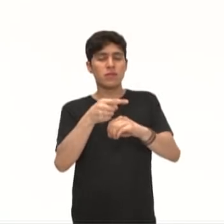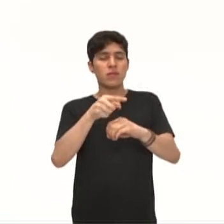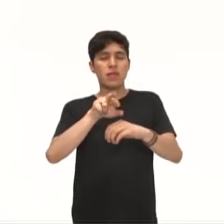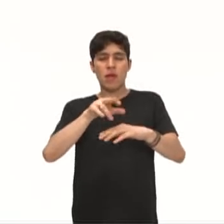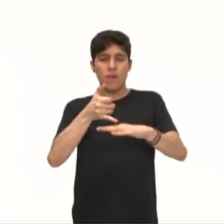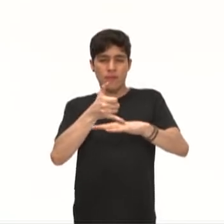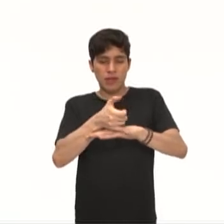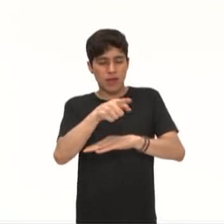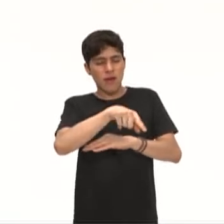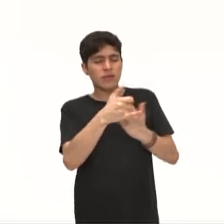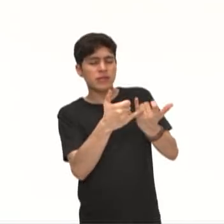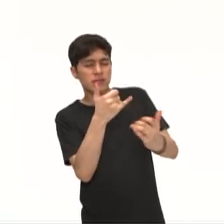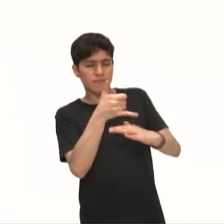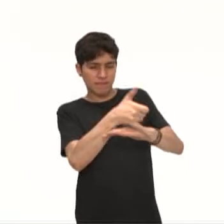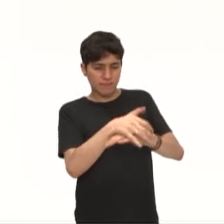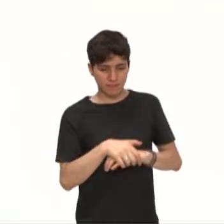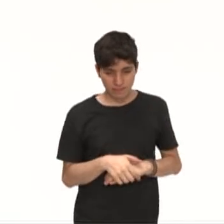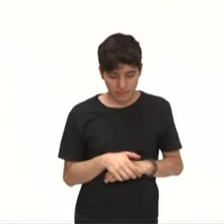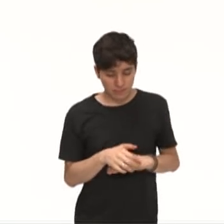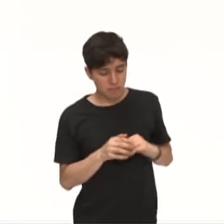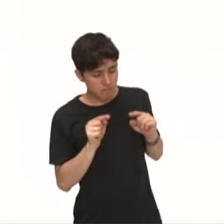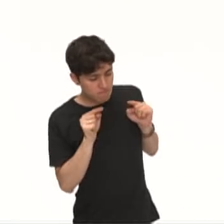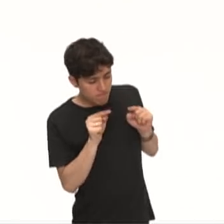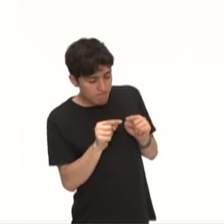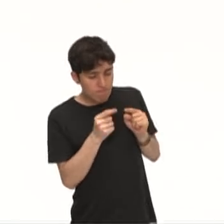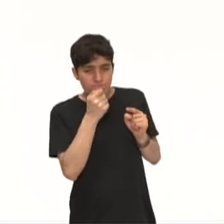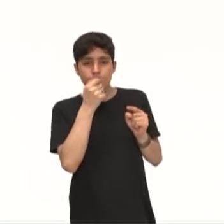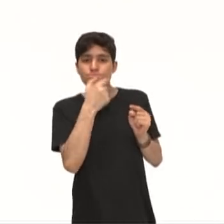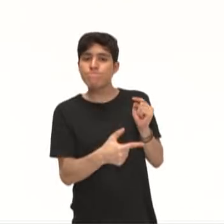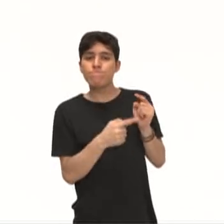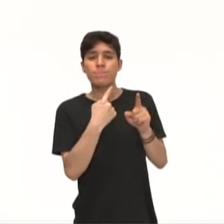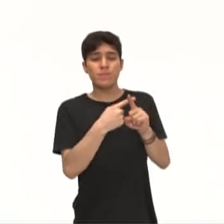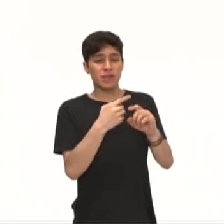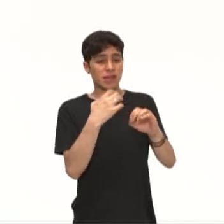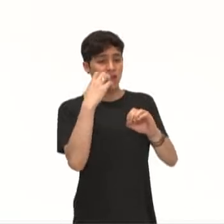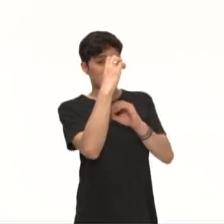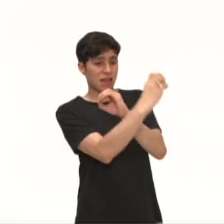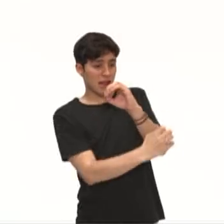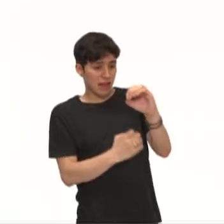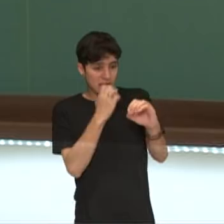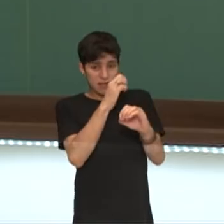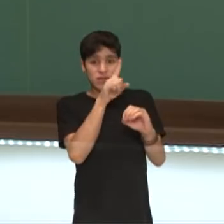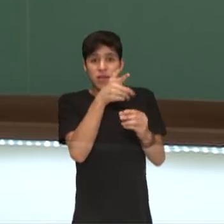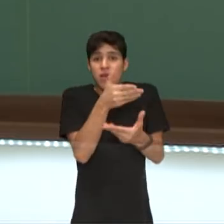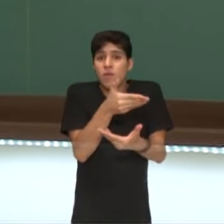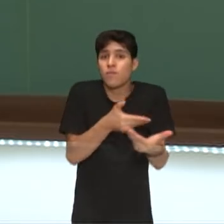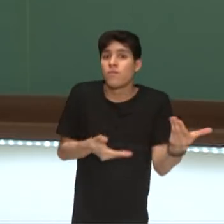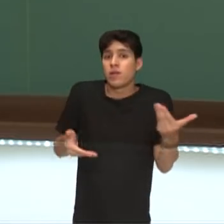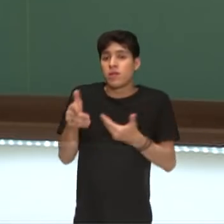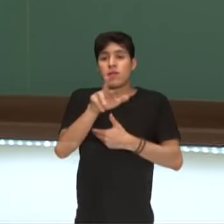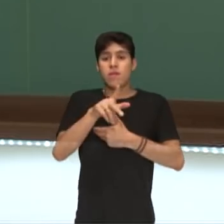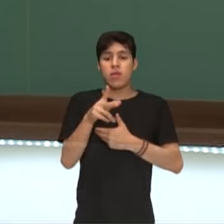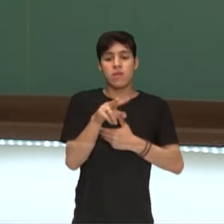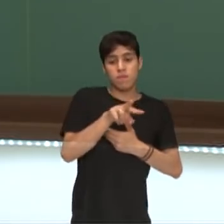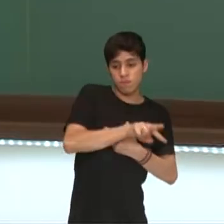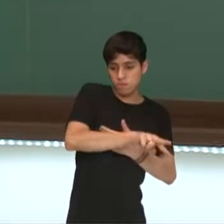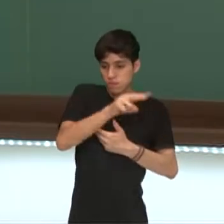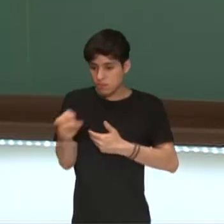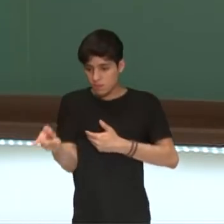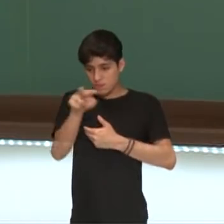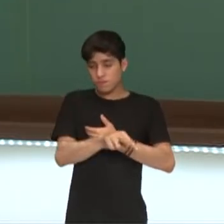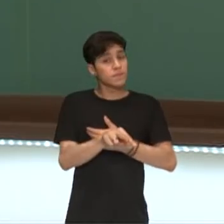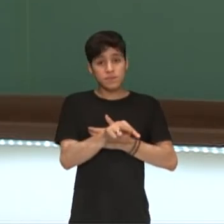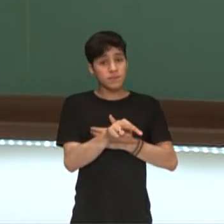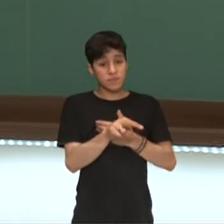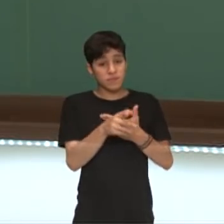uma particularidade, os elétrons da camada de valência, agora nesse caso, eles são compartilhados e não mais doados e recebidos, como no caso da